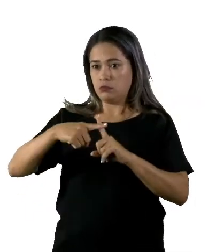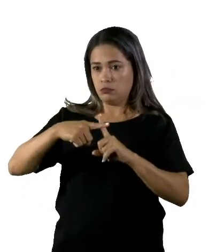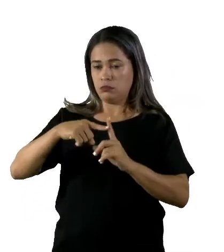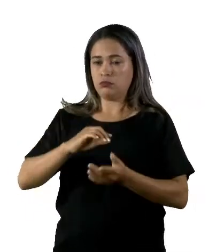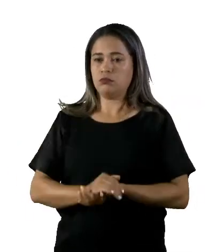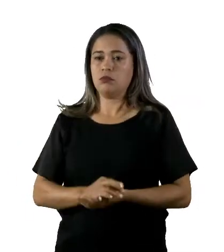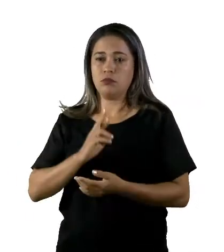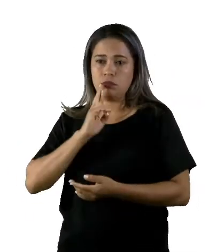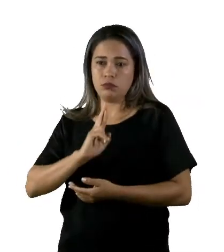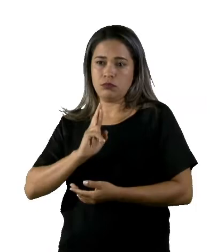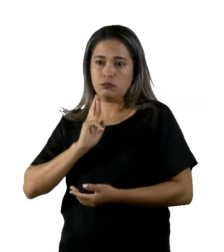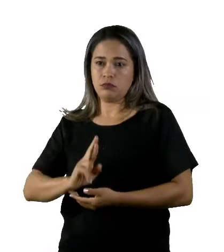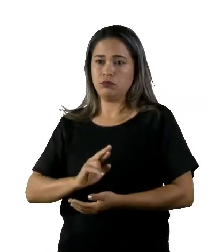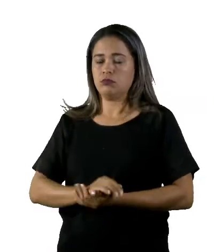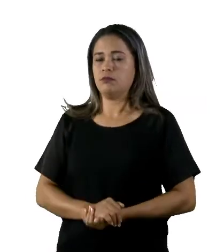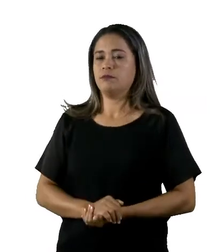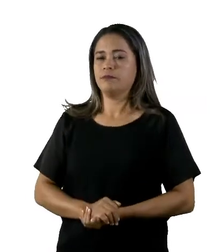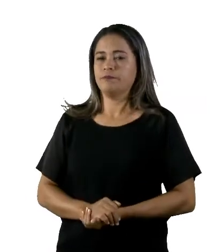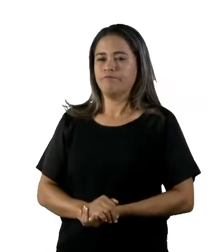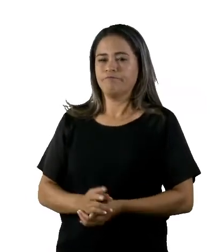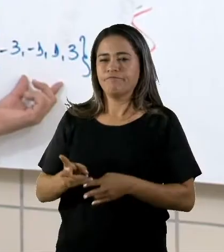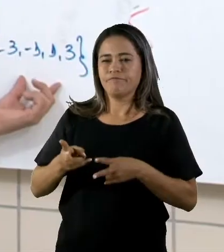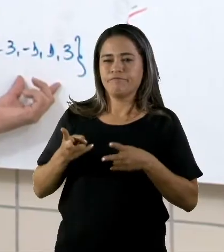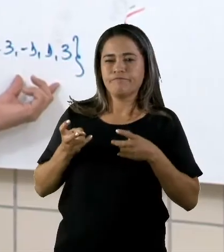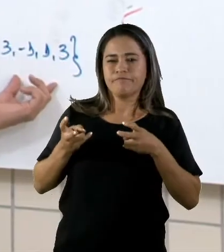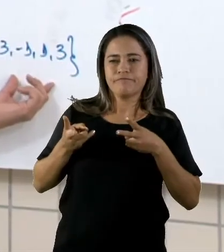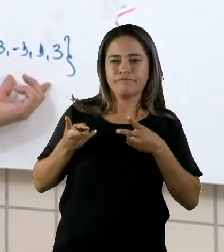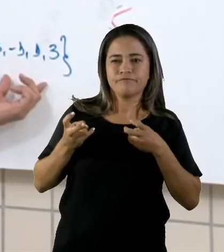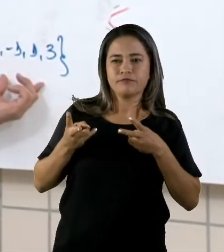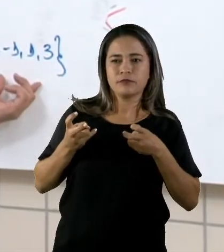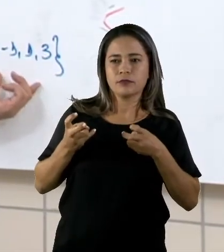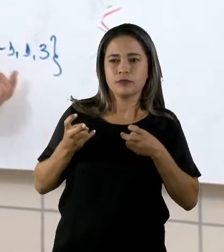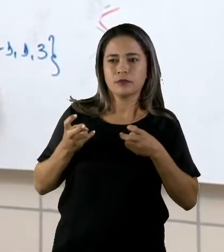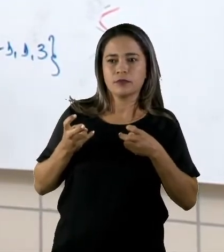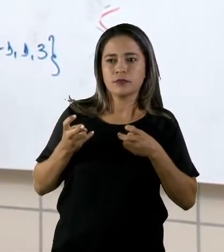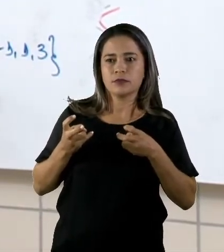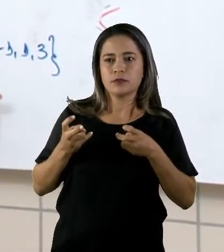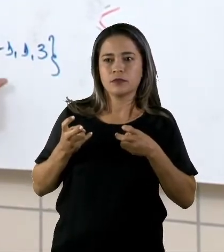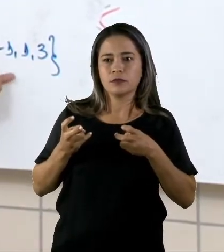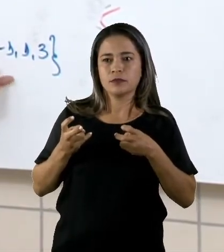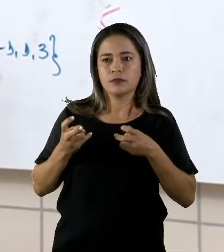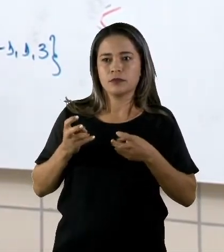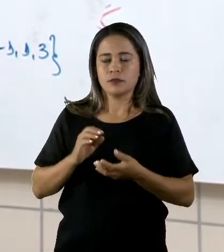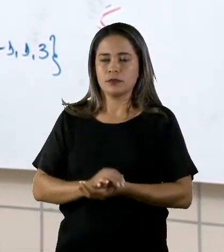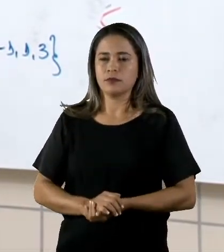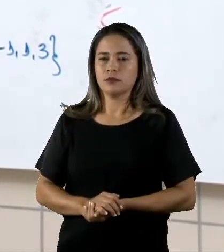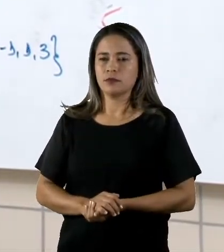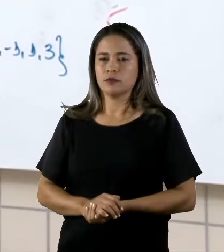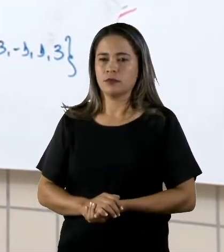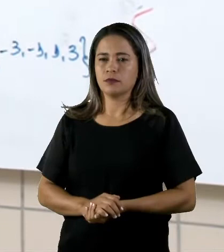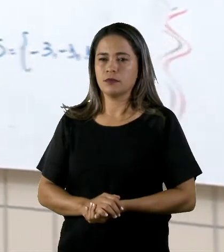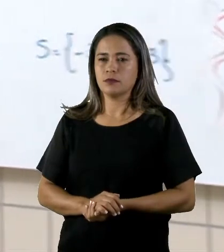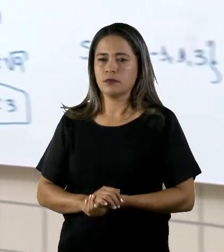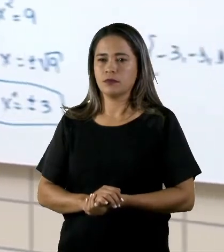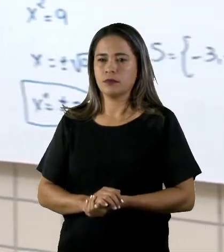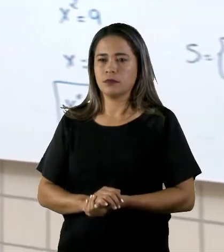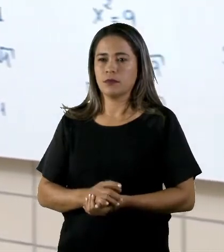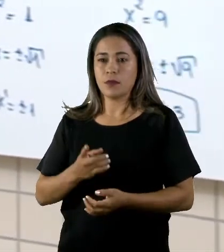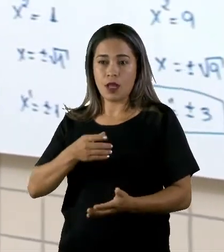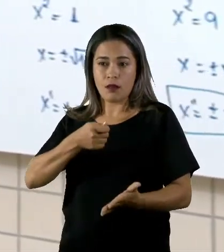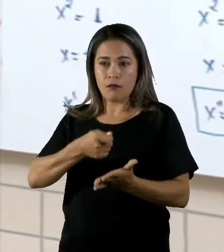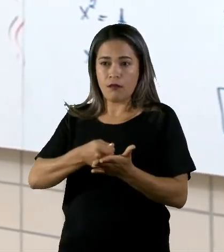de solução. Percebam que como o meu expoente é 4, da equação